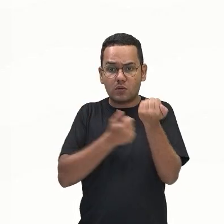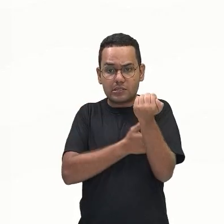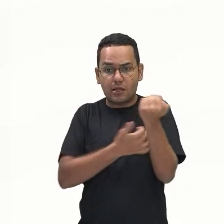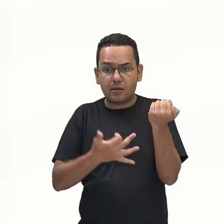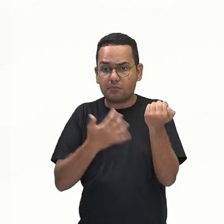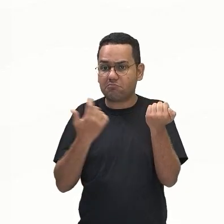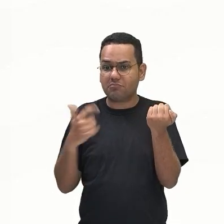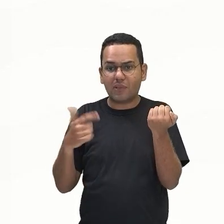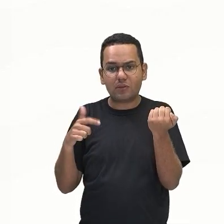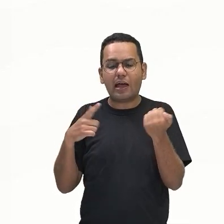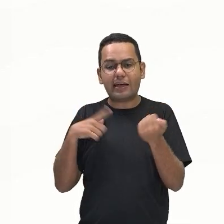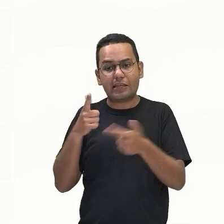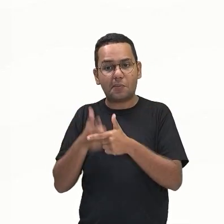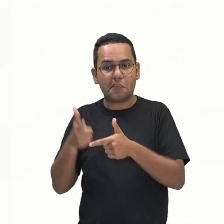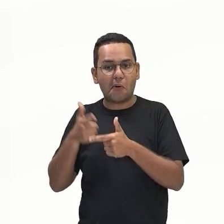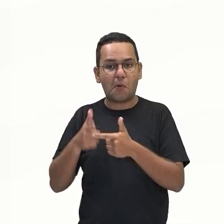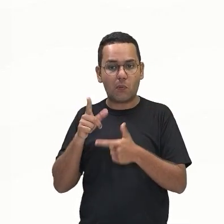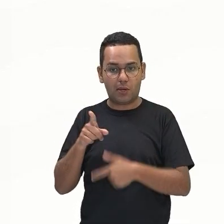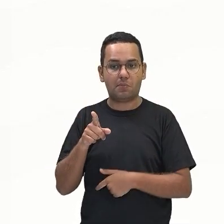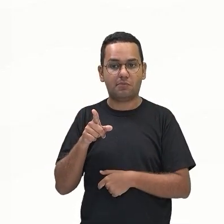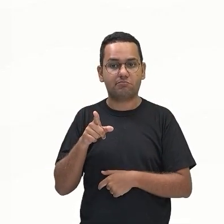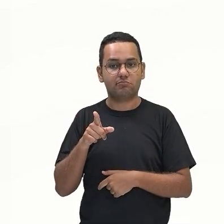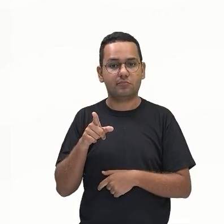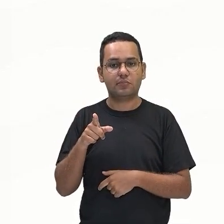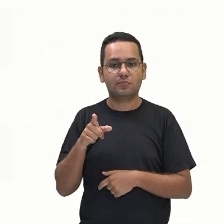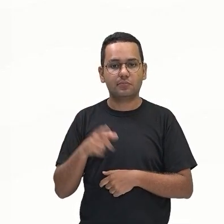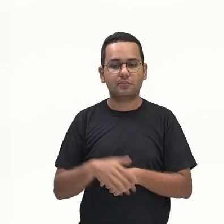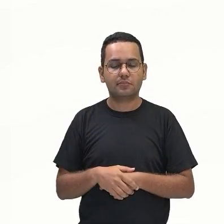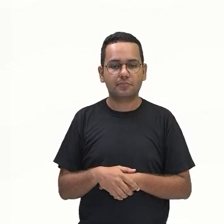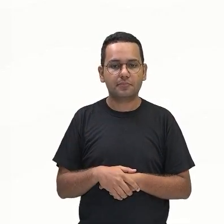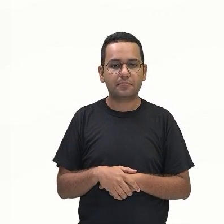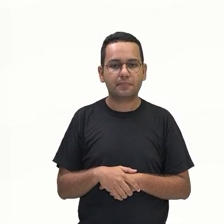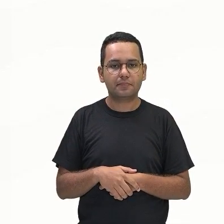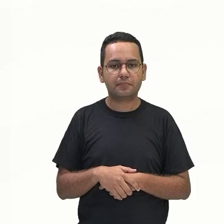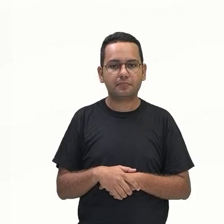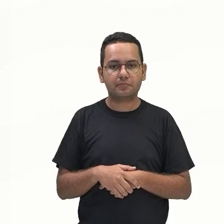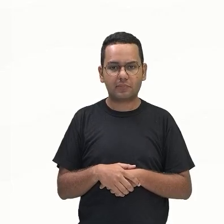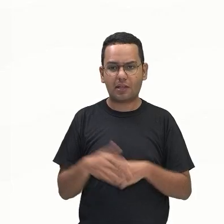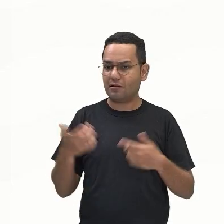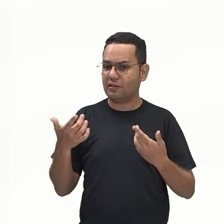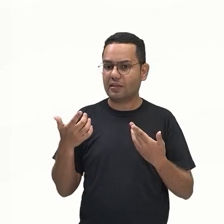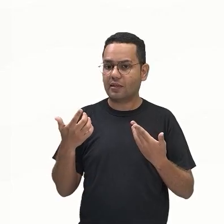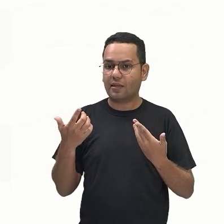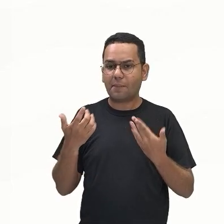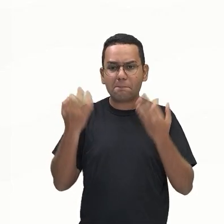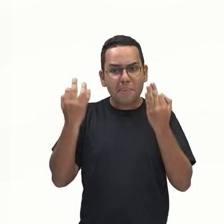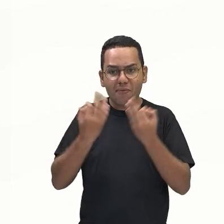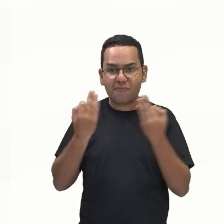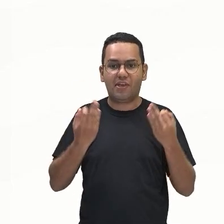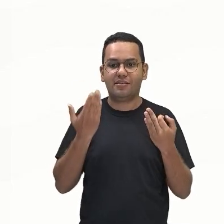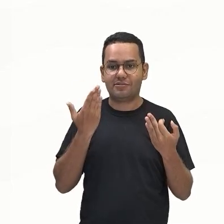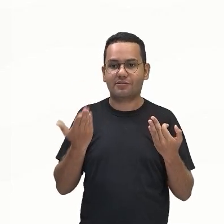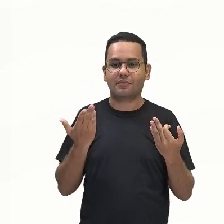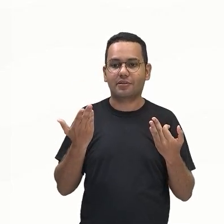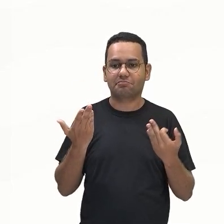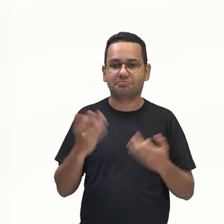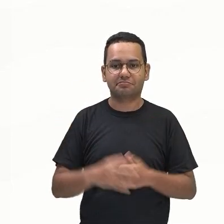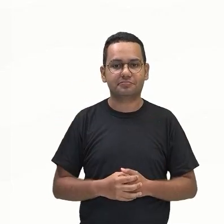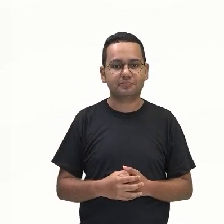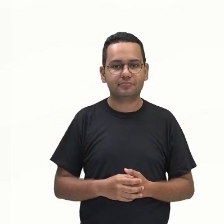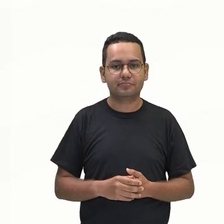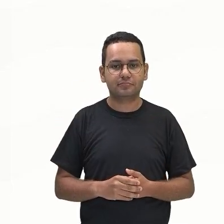aí tá com algum probleminha, tá bom? Então é um sistema aí, ó, fechadinho, bacana, né? Nós temos também aí, ó,